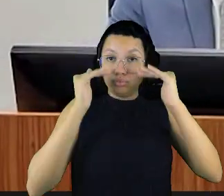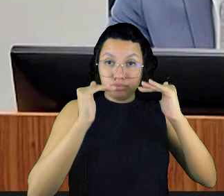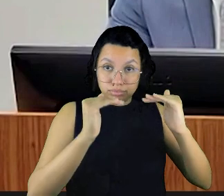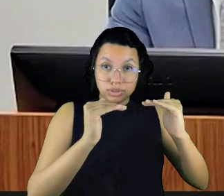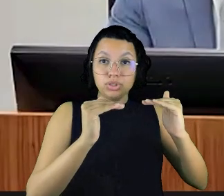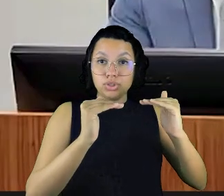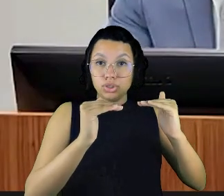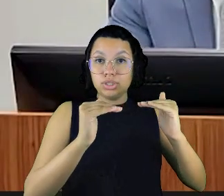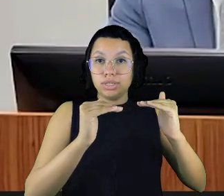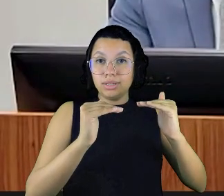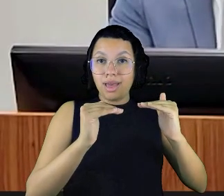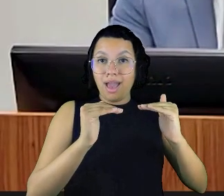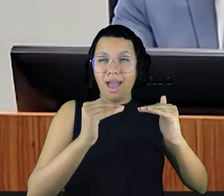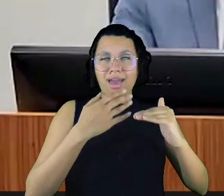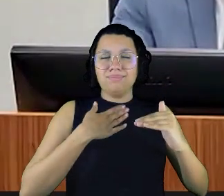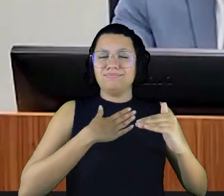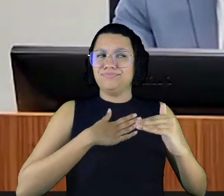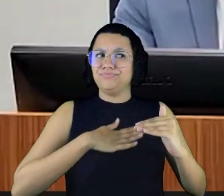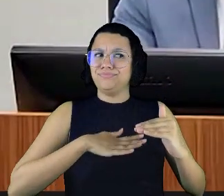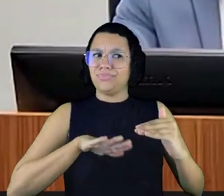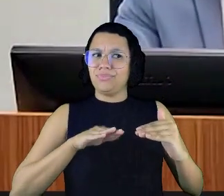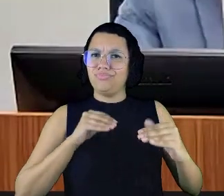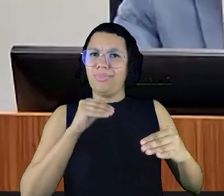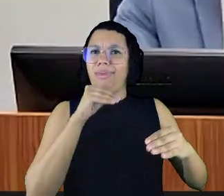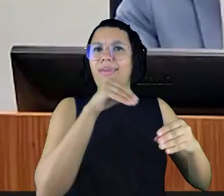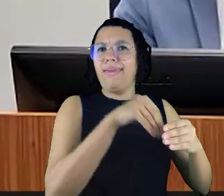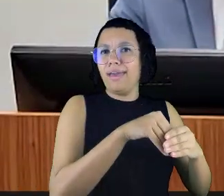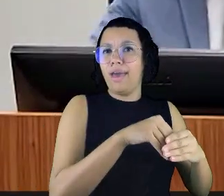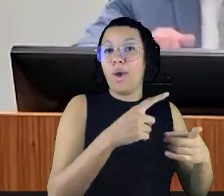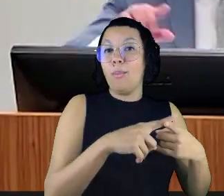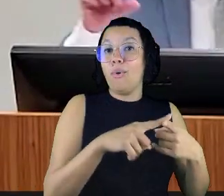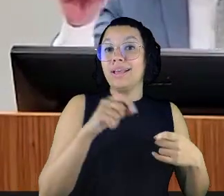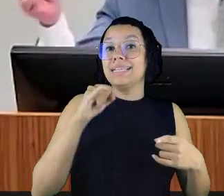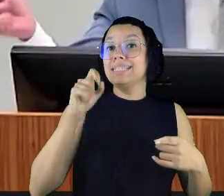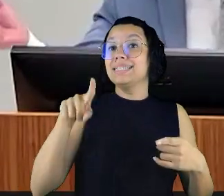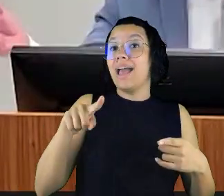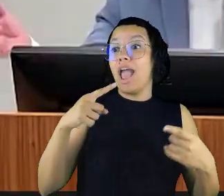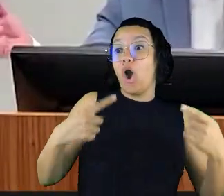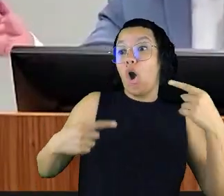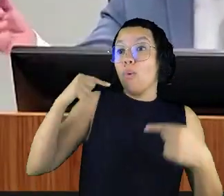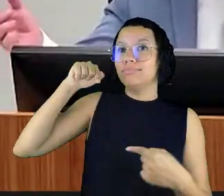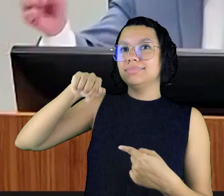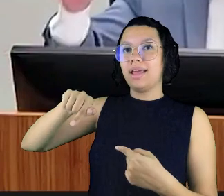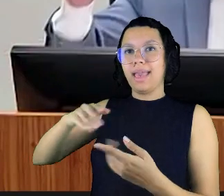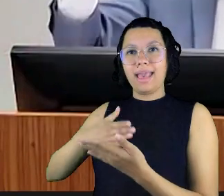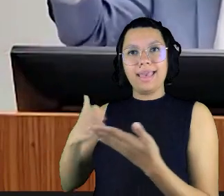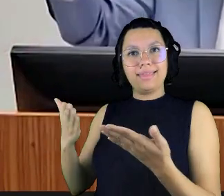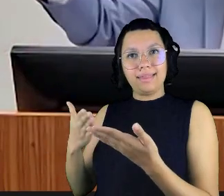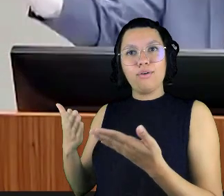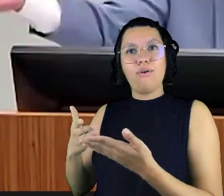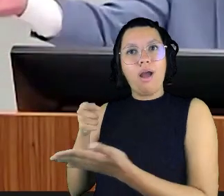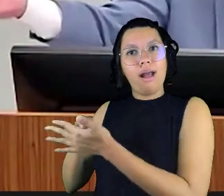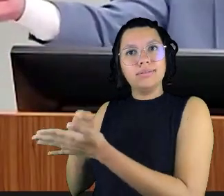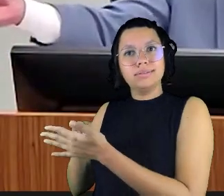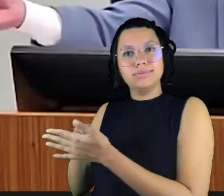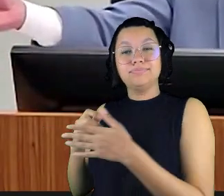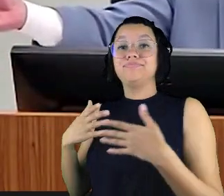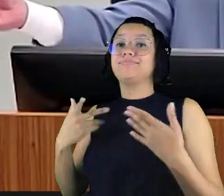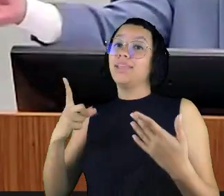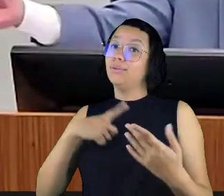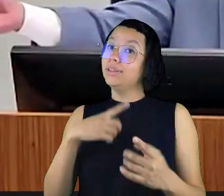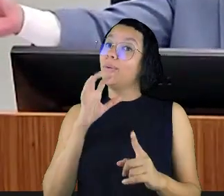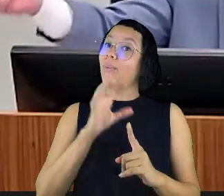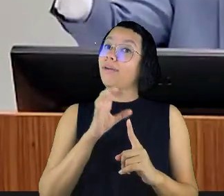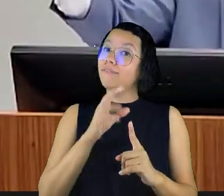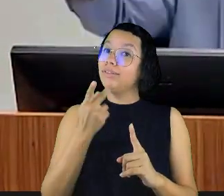correr contra ela a execução. E aí, vejam, eu tenho o efeito que eu tinha comentado antes, né? Não é um